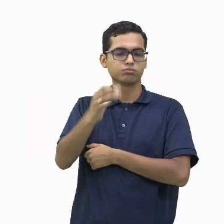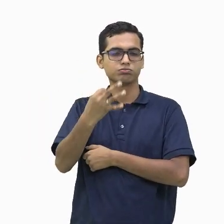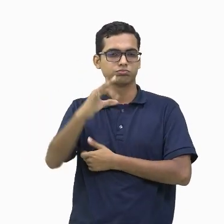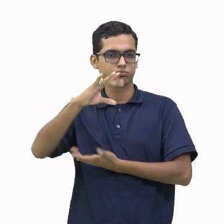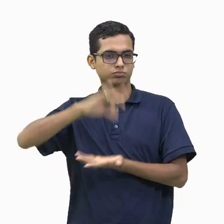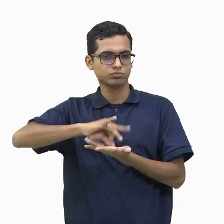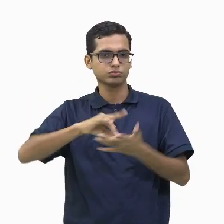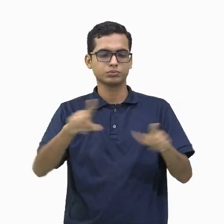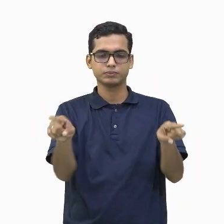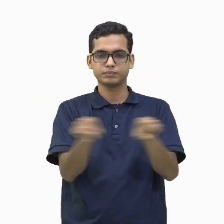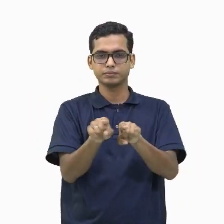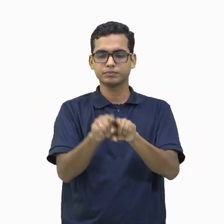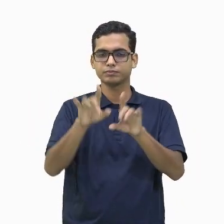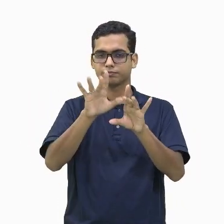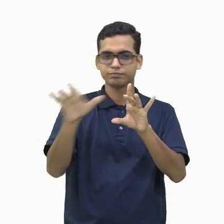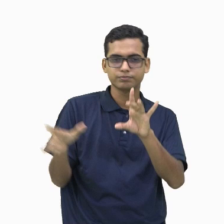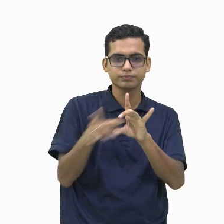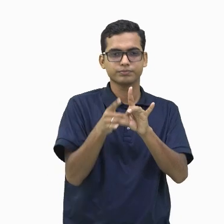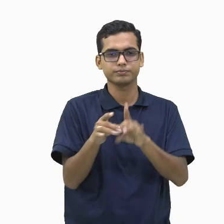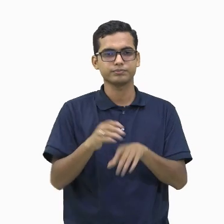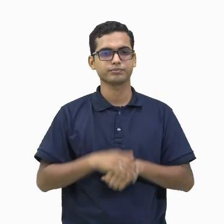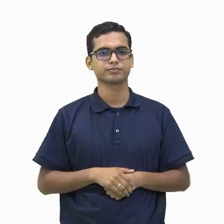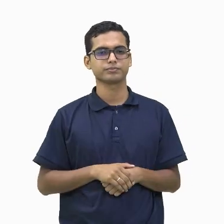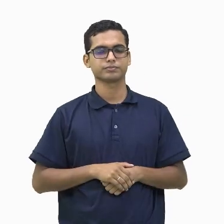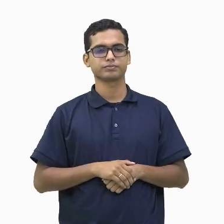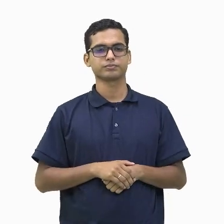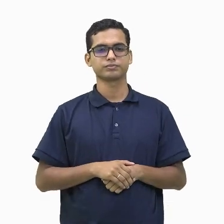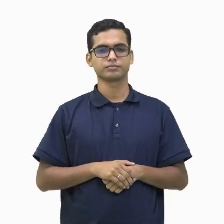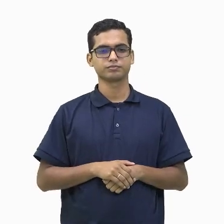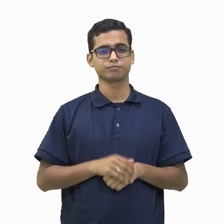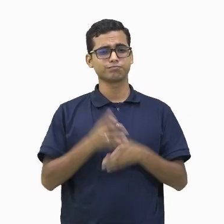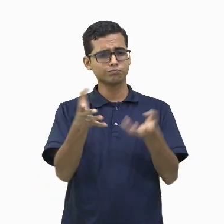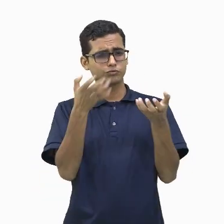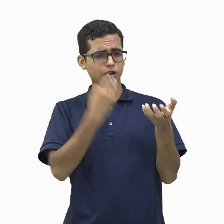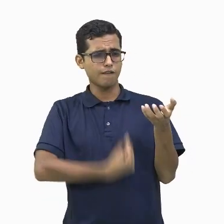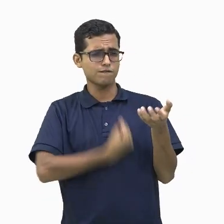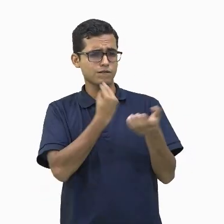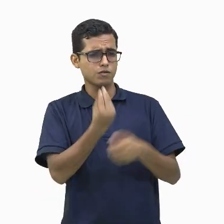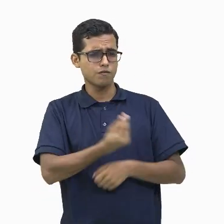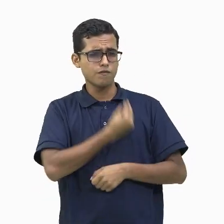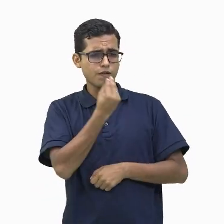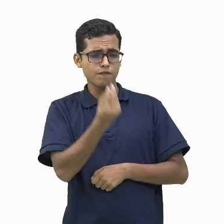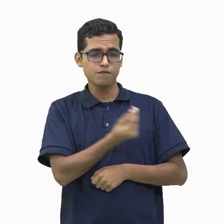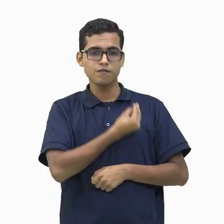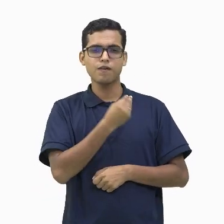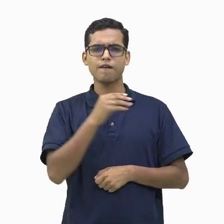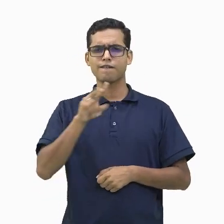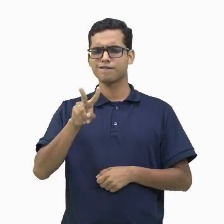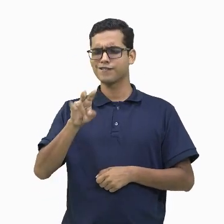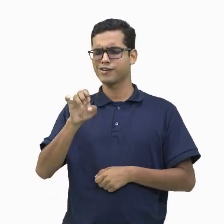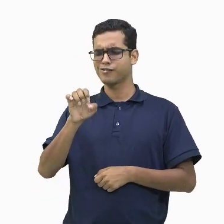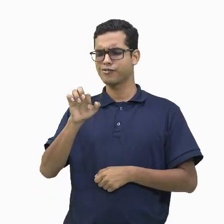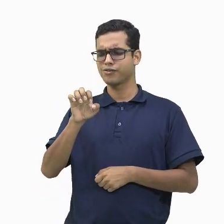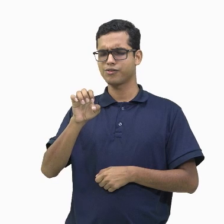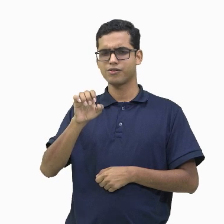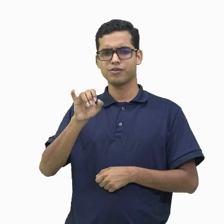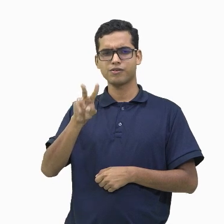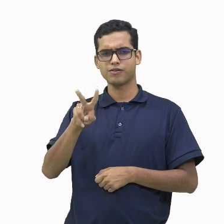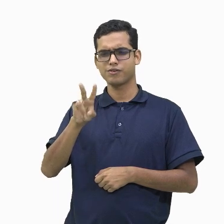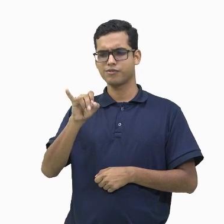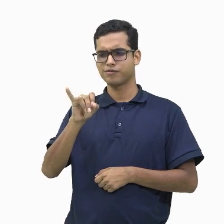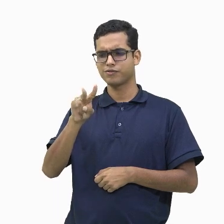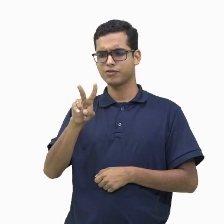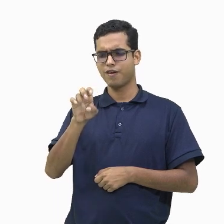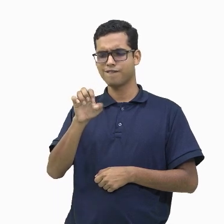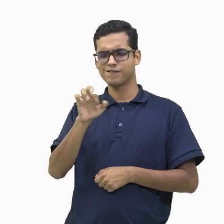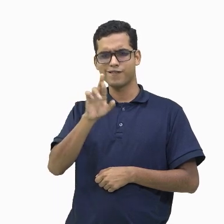a vida. Então, a ideia da repetição estaria aí. Há quem diga, né, que você pode dizer que você quer viver uma